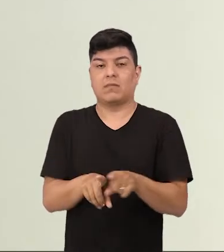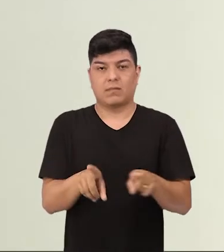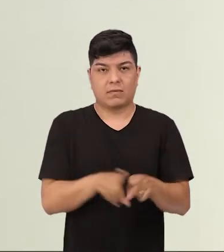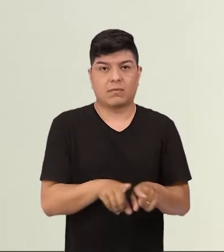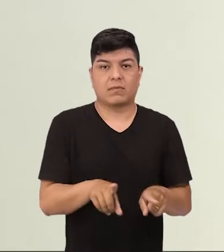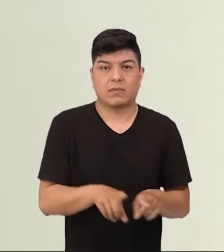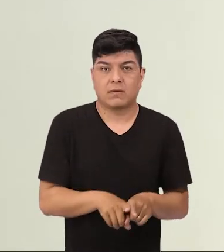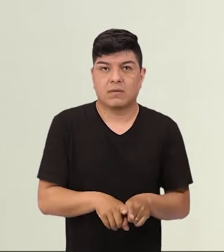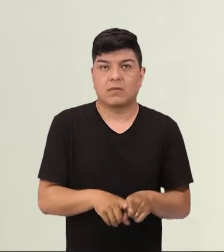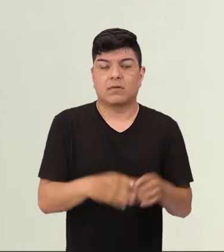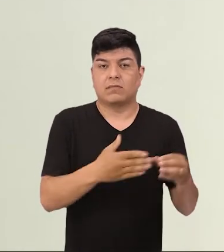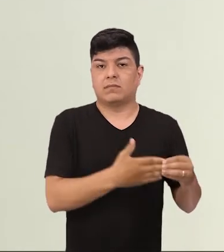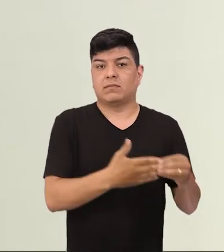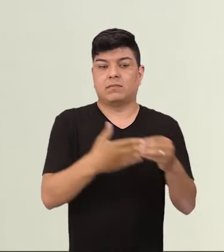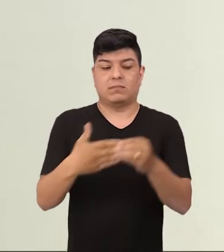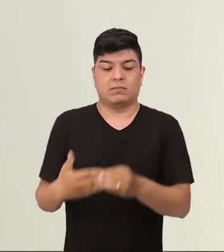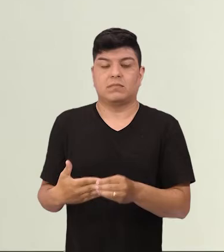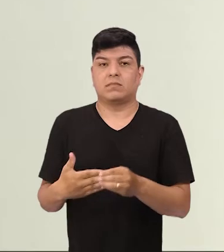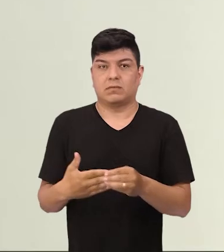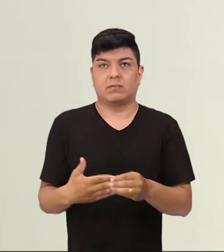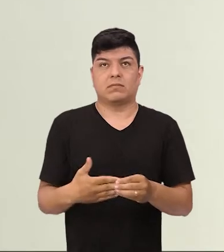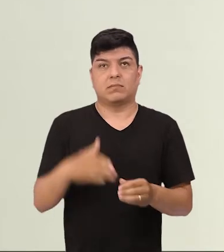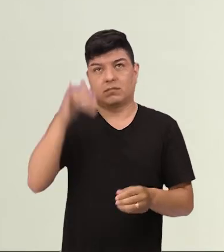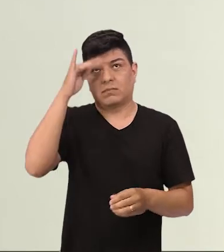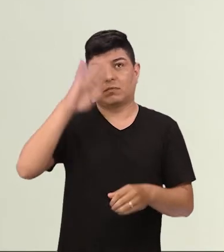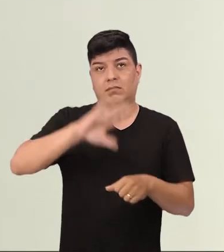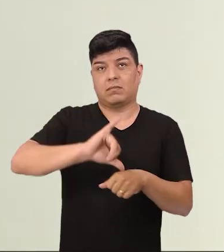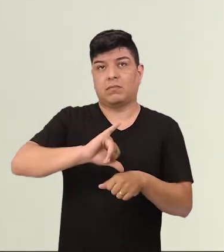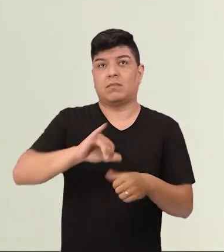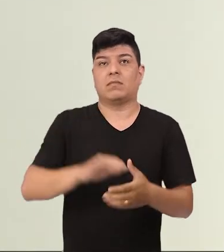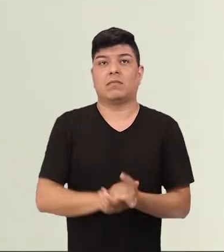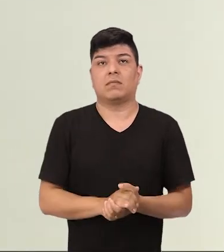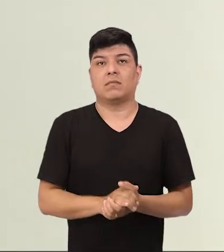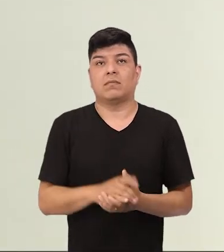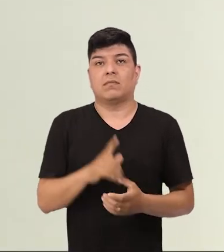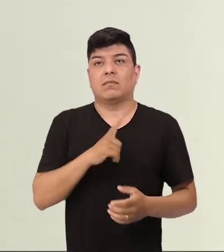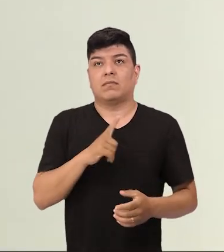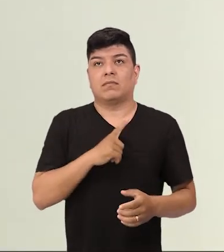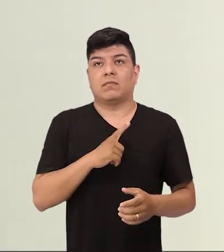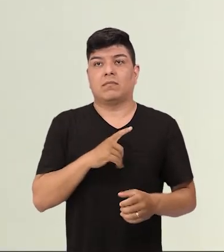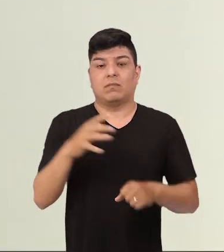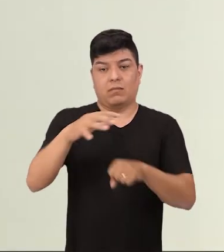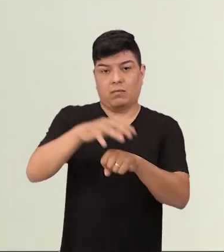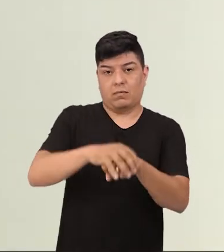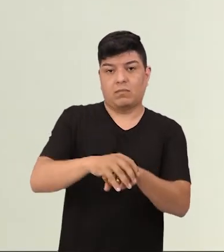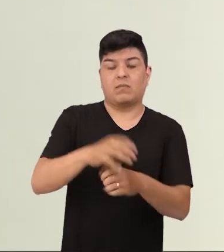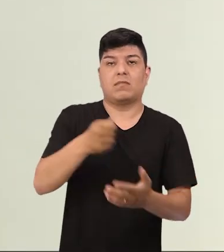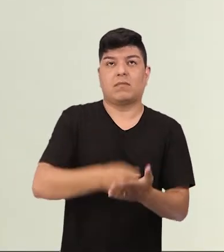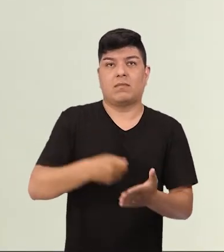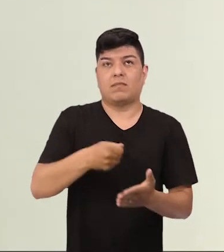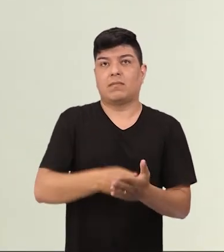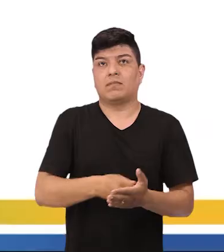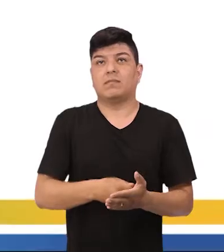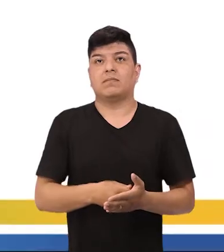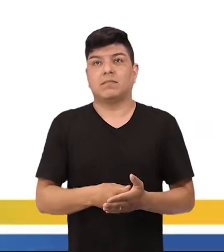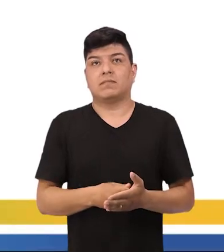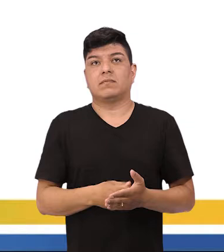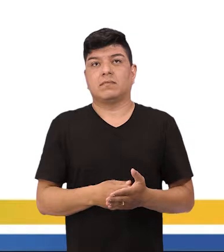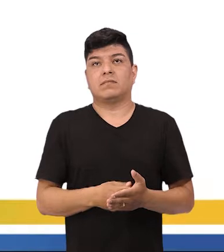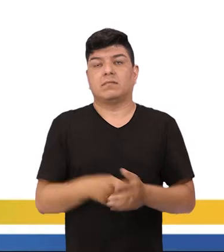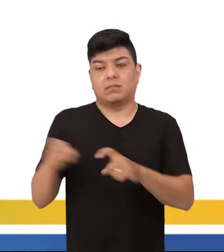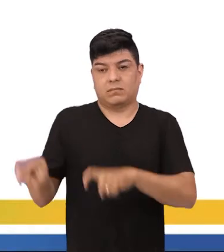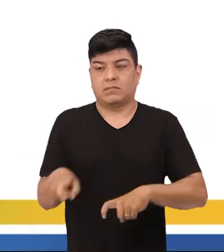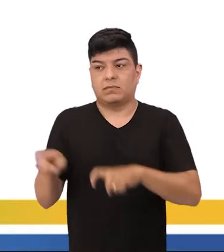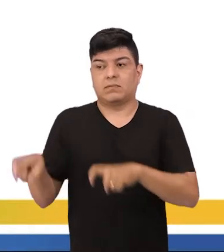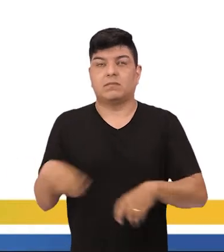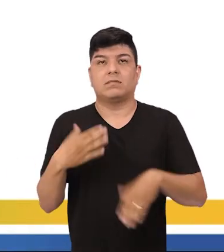né? Que eram, então, levadas ainda para as metrópoles, ok? Aí, nessas colônias de exploração, a gente tem um sistema de exploração agrícola,